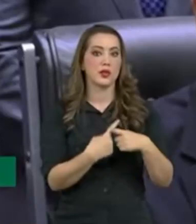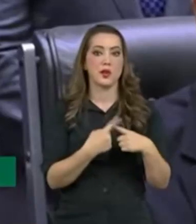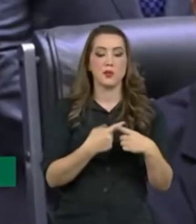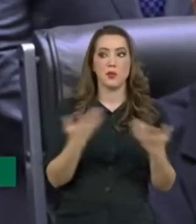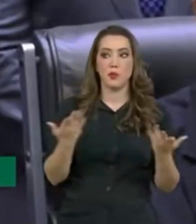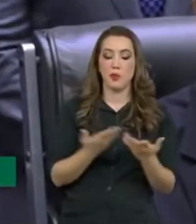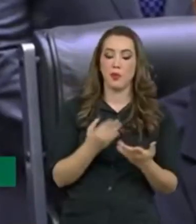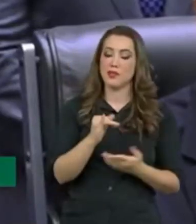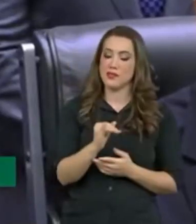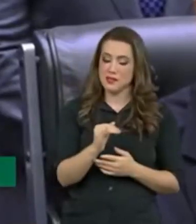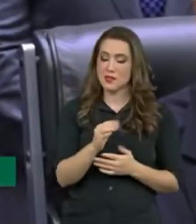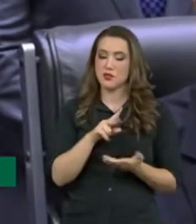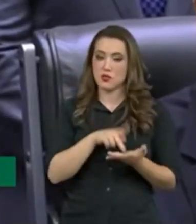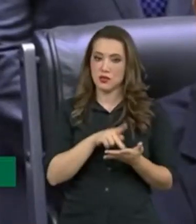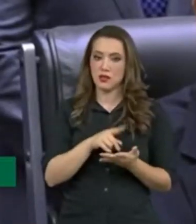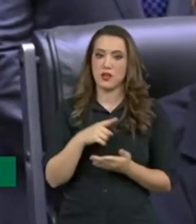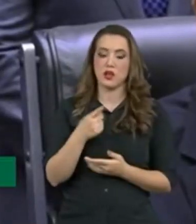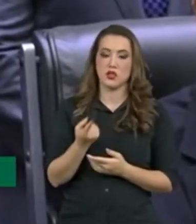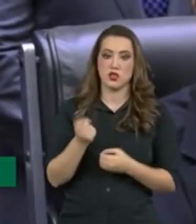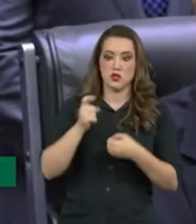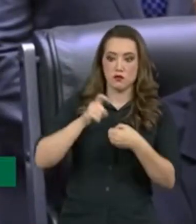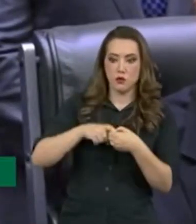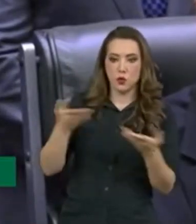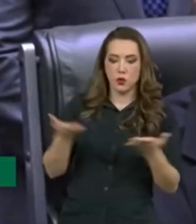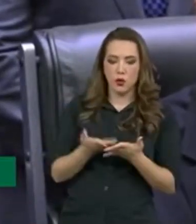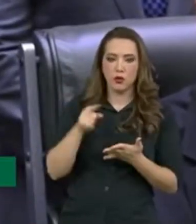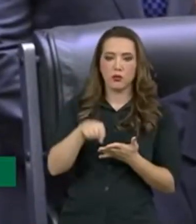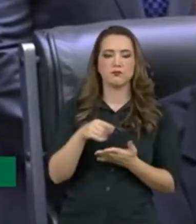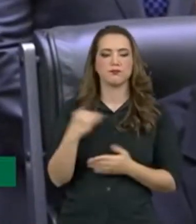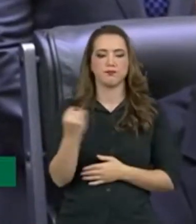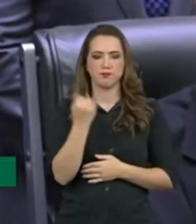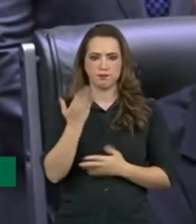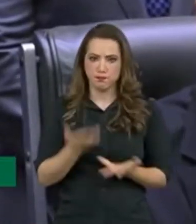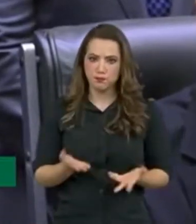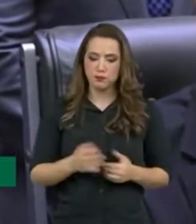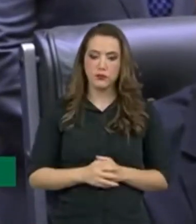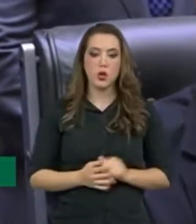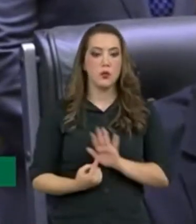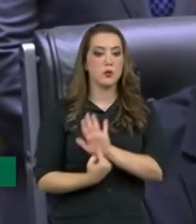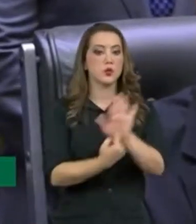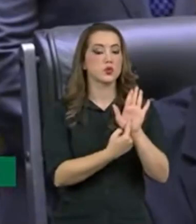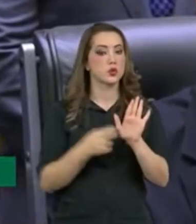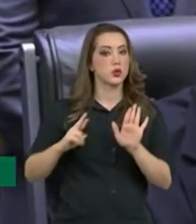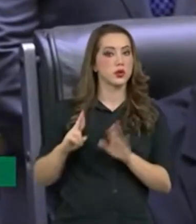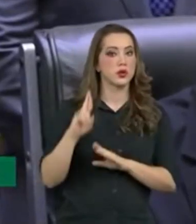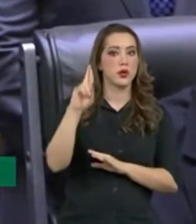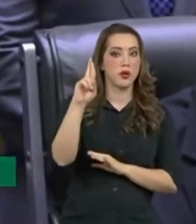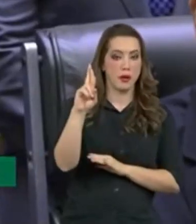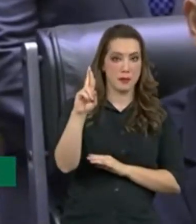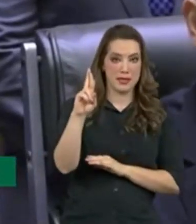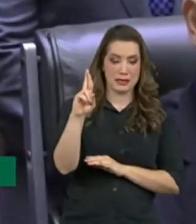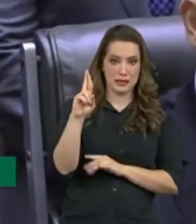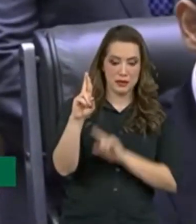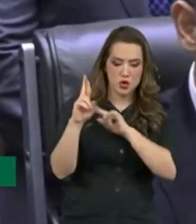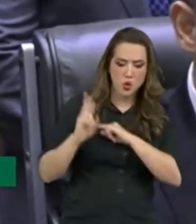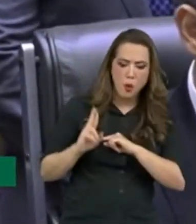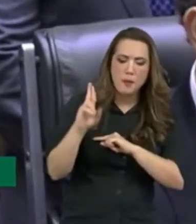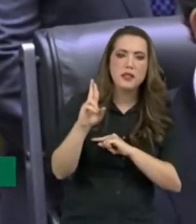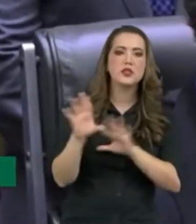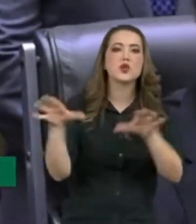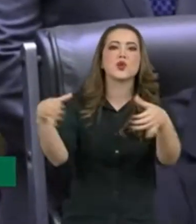aqui novamente. Ficou demonstrado que um representante da classe trabalhadora podia,